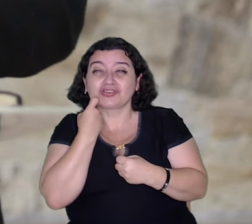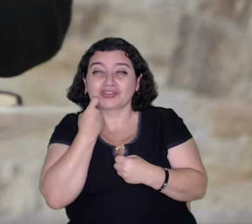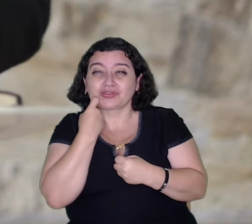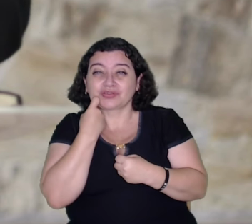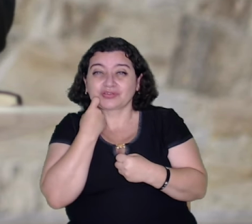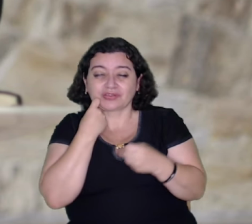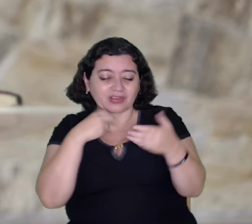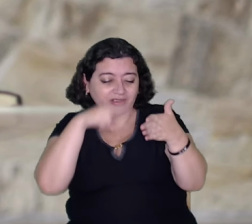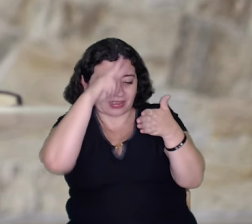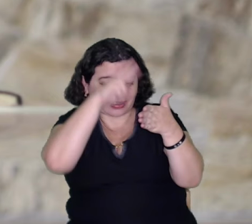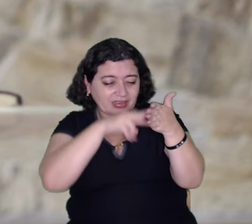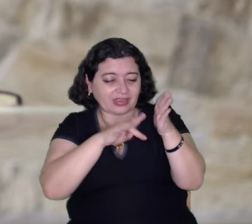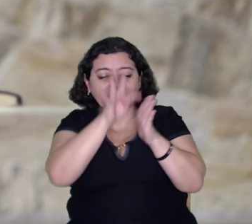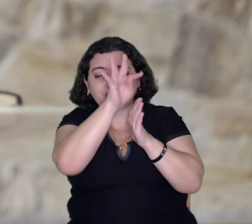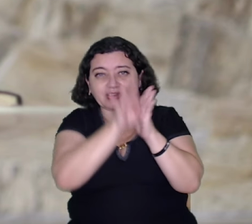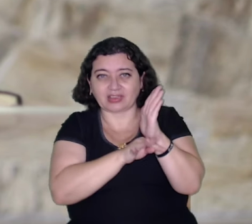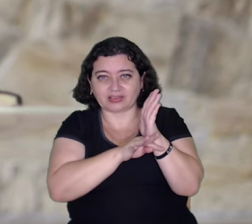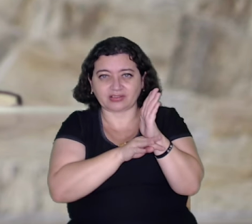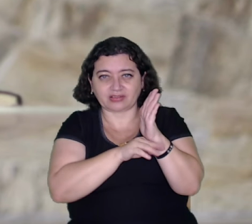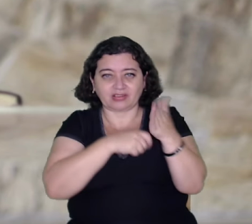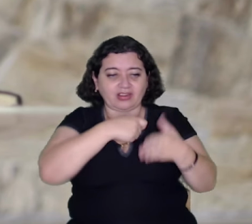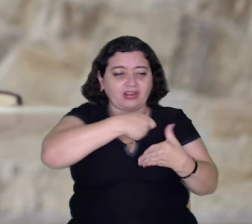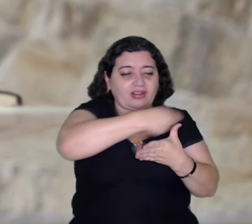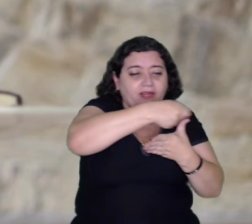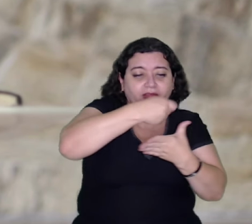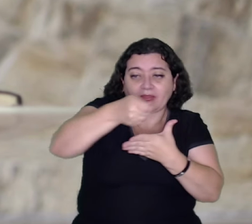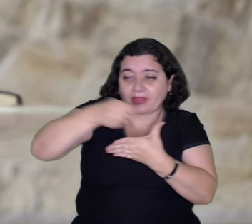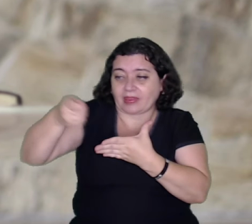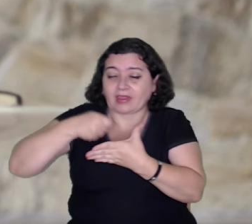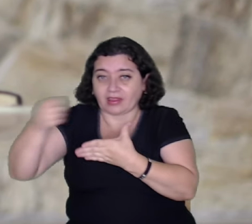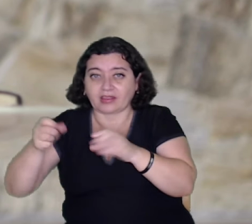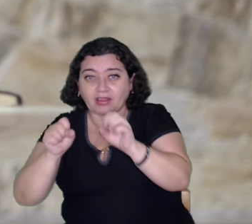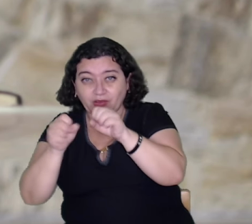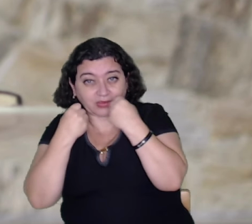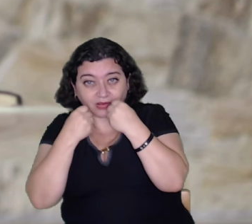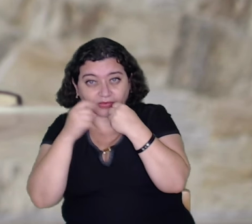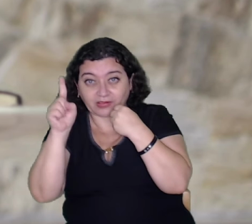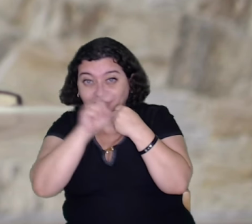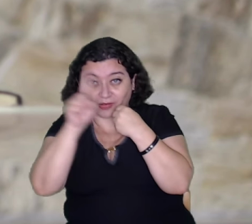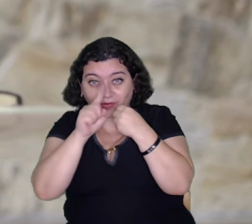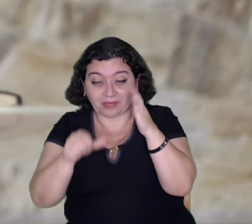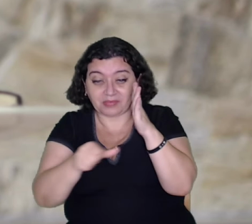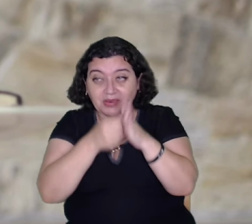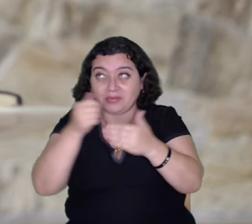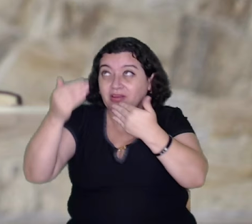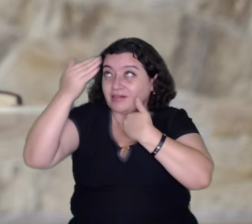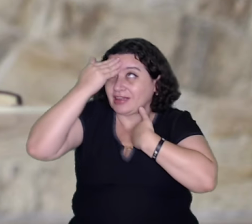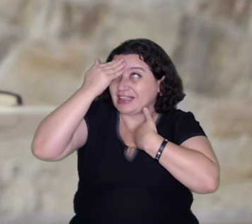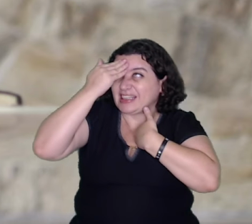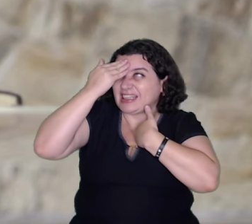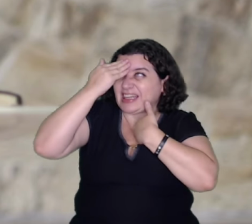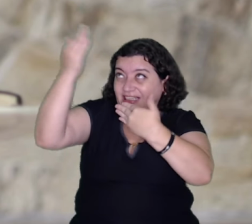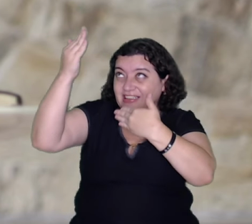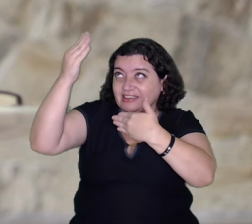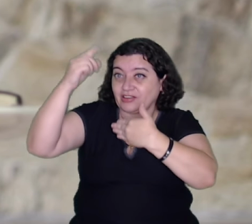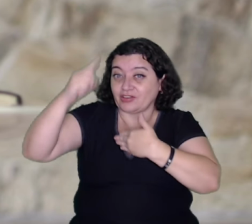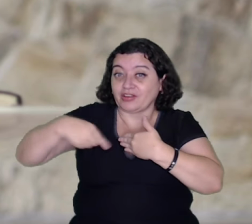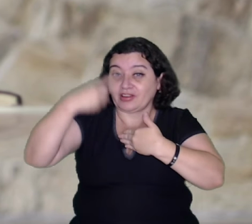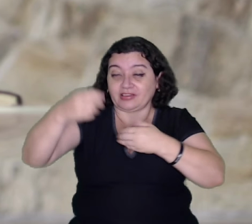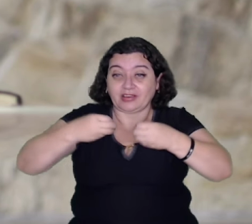Olha o texto, querido. Ele não saiu distribuindo os pães e os peixes. Ele agradeceu. Aí ele distribuiu.